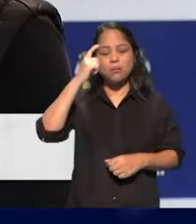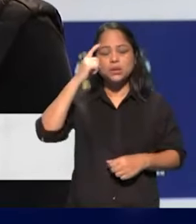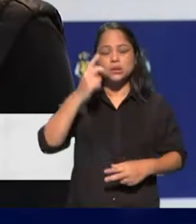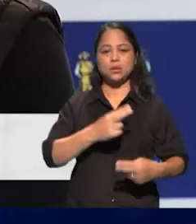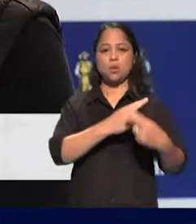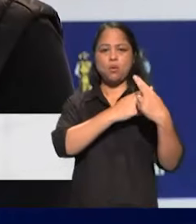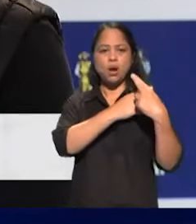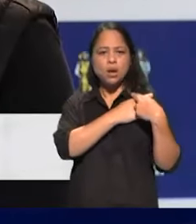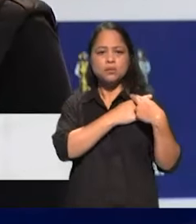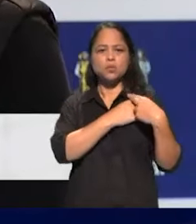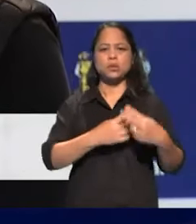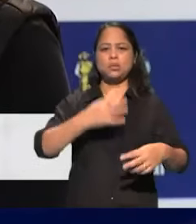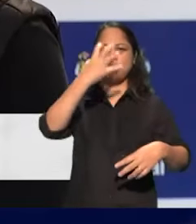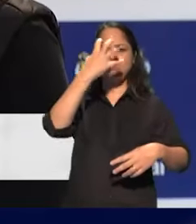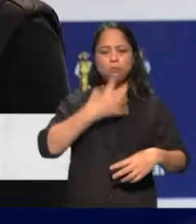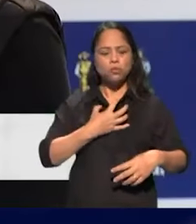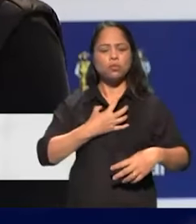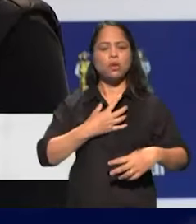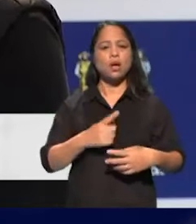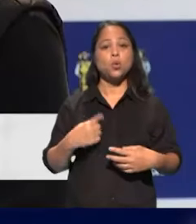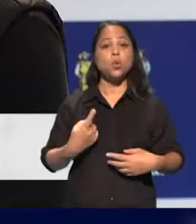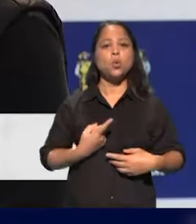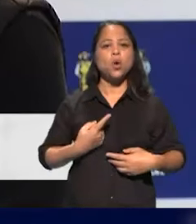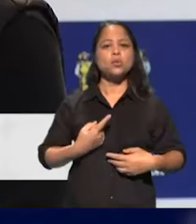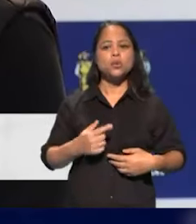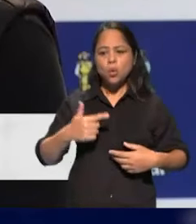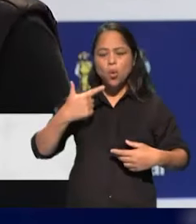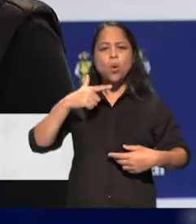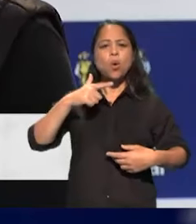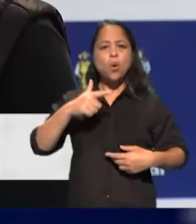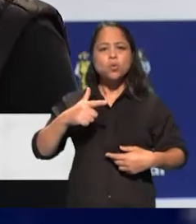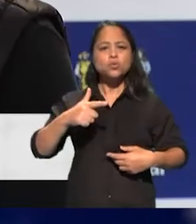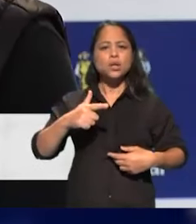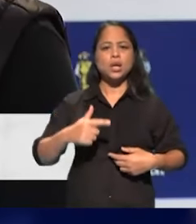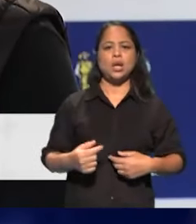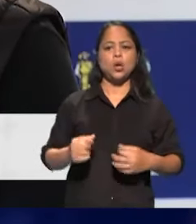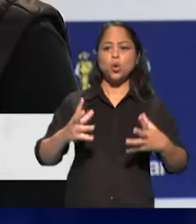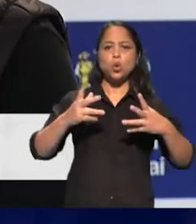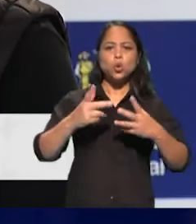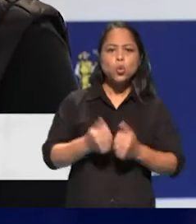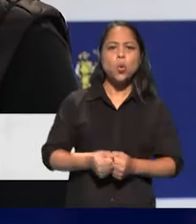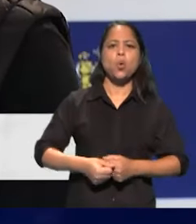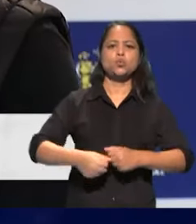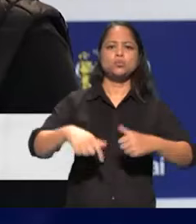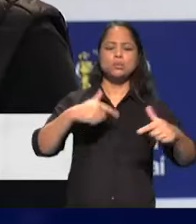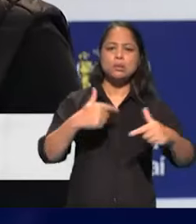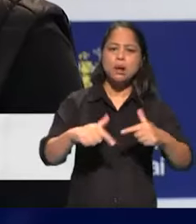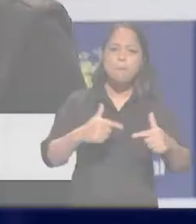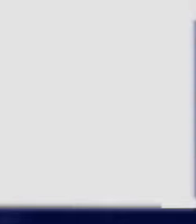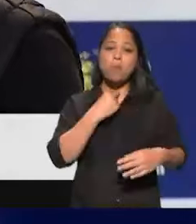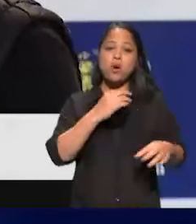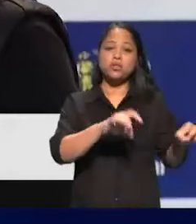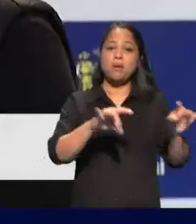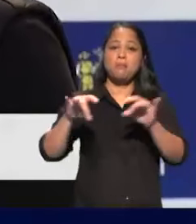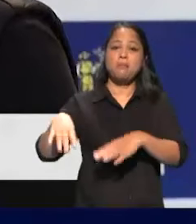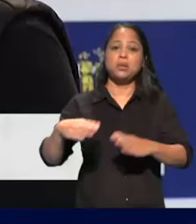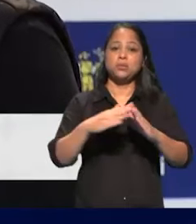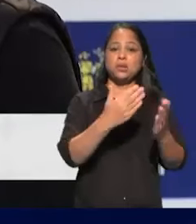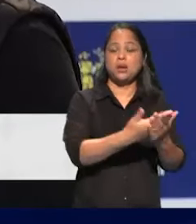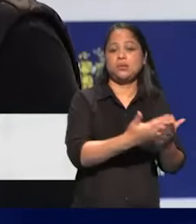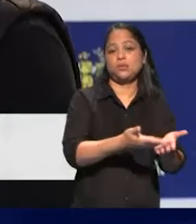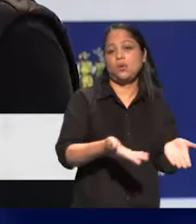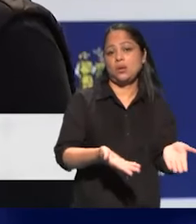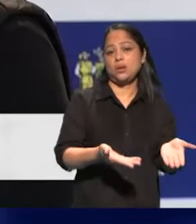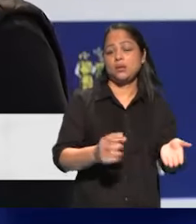dura muito firme no sentido de conseguir manter os serviços essenciais a folha de pagamento em dia tudo isso é importante para nós a